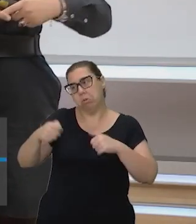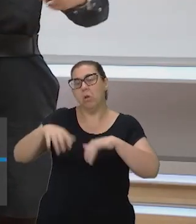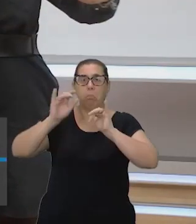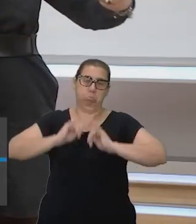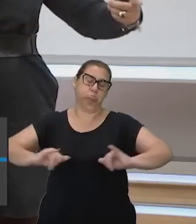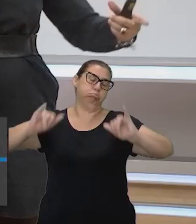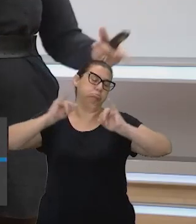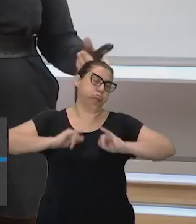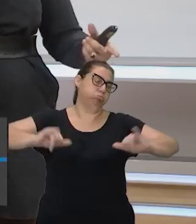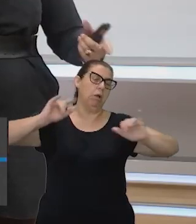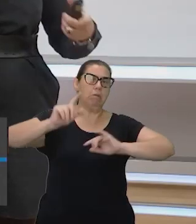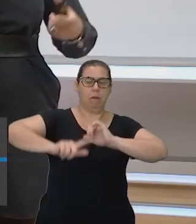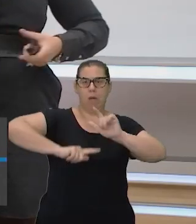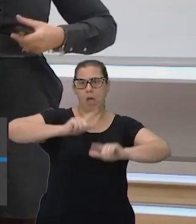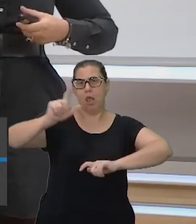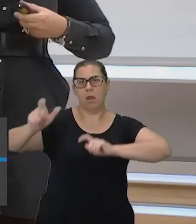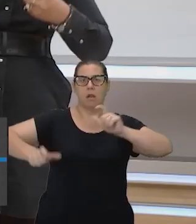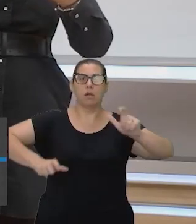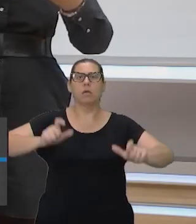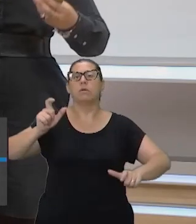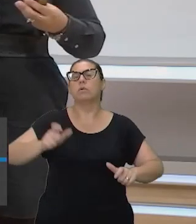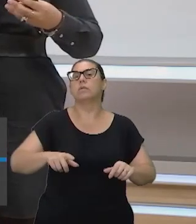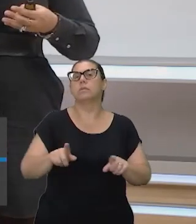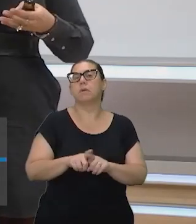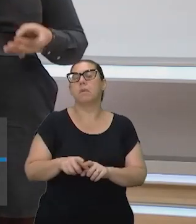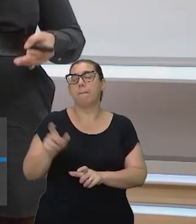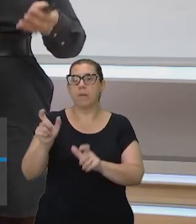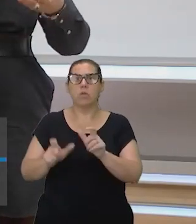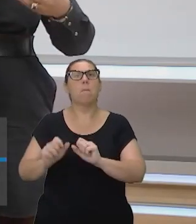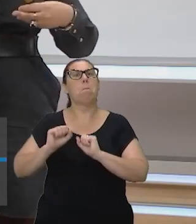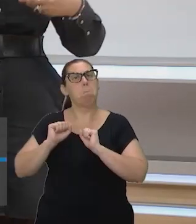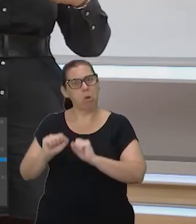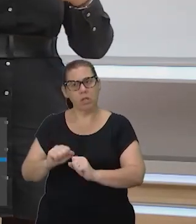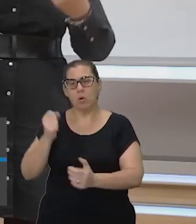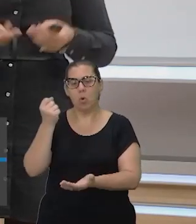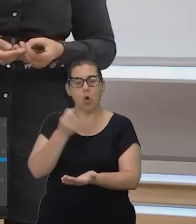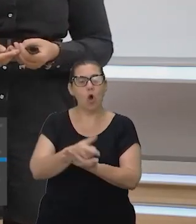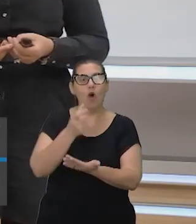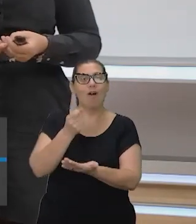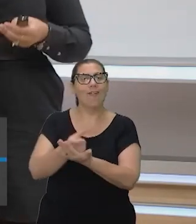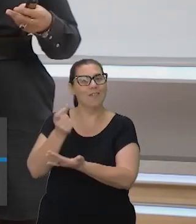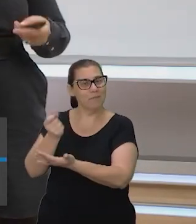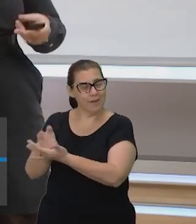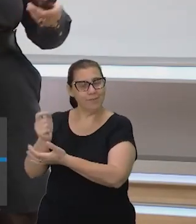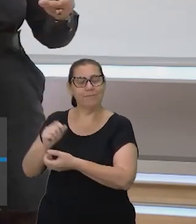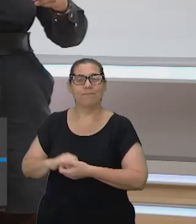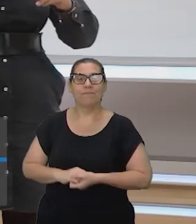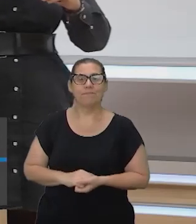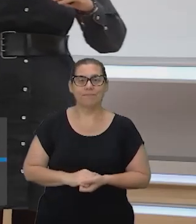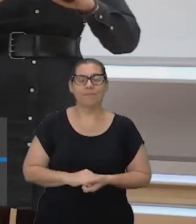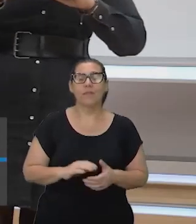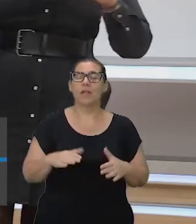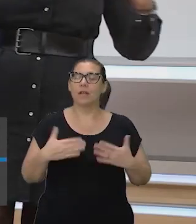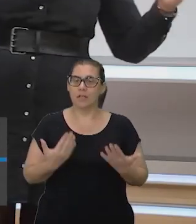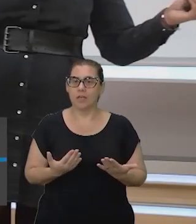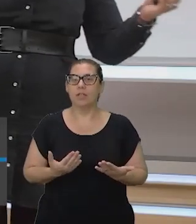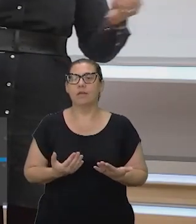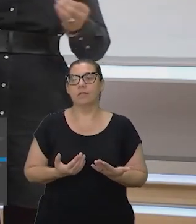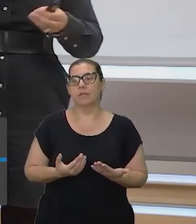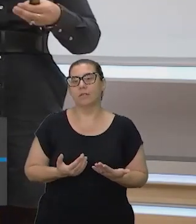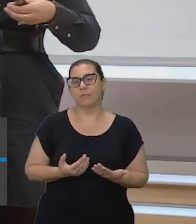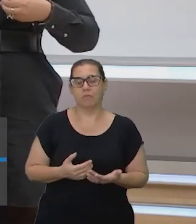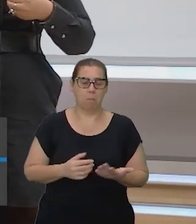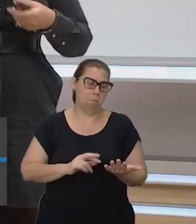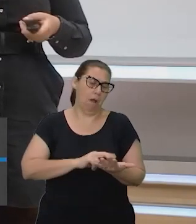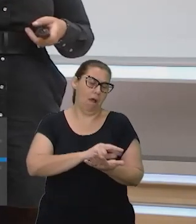divulgação maior do trabalho de um artista e mais pessoas podendo adquirir, podendo consumir arte. Então, eles resolveram aí vários problemas,